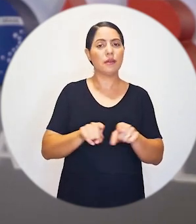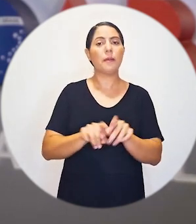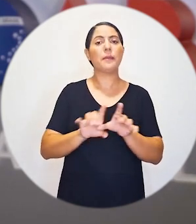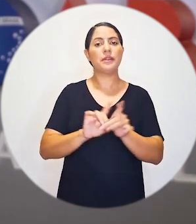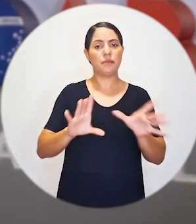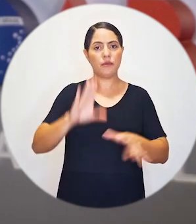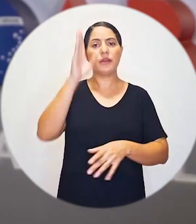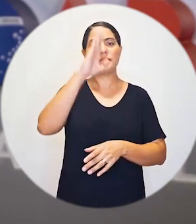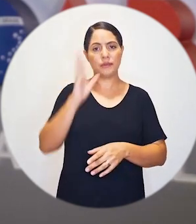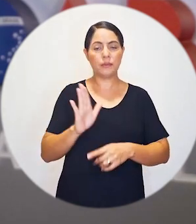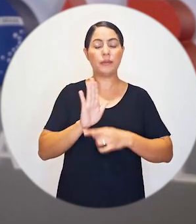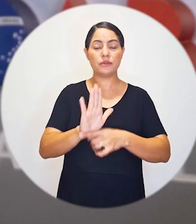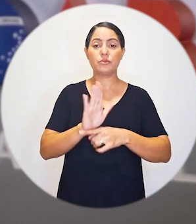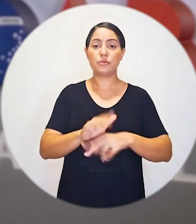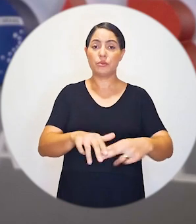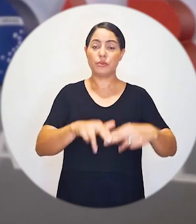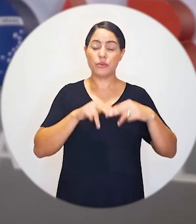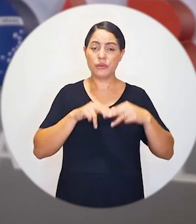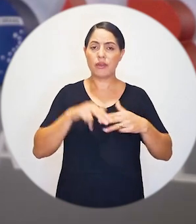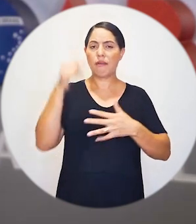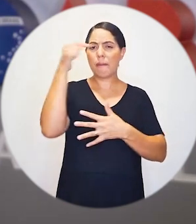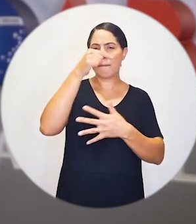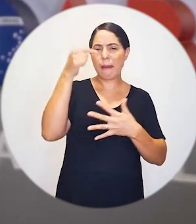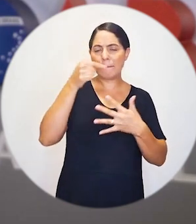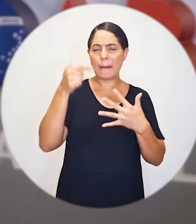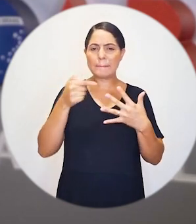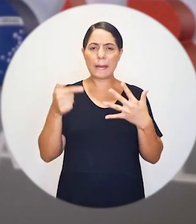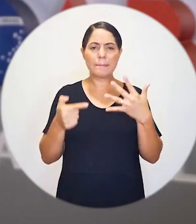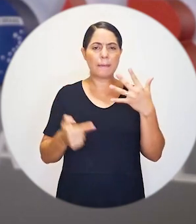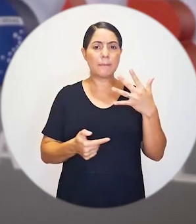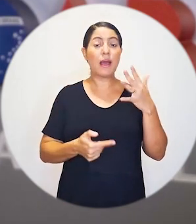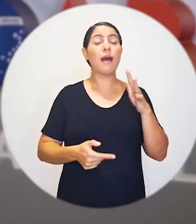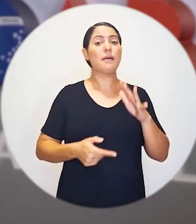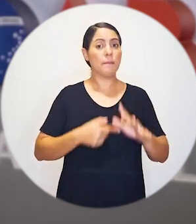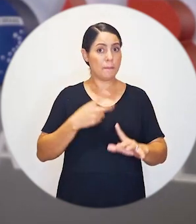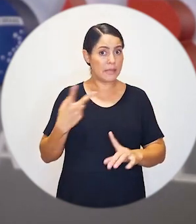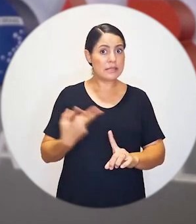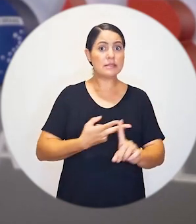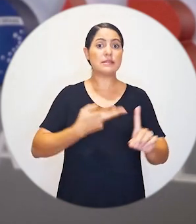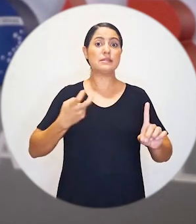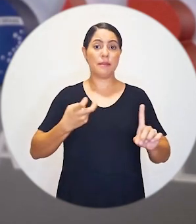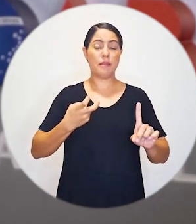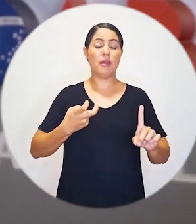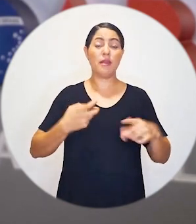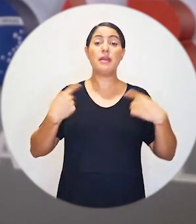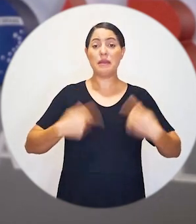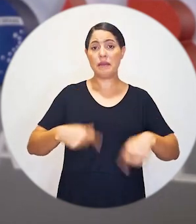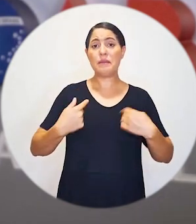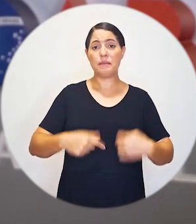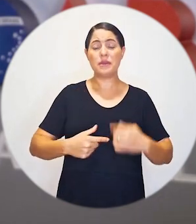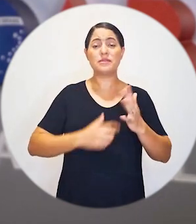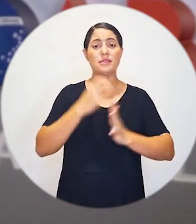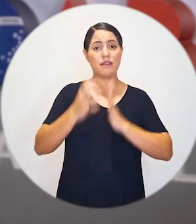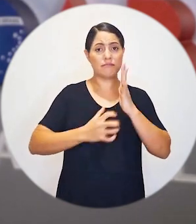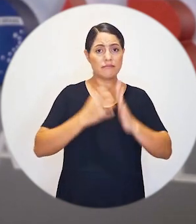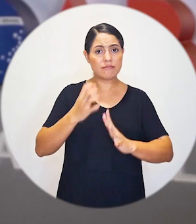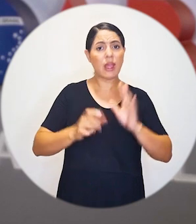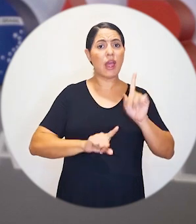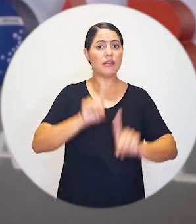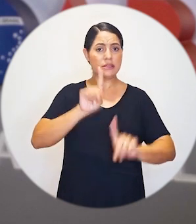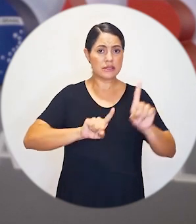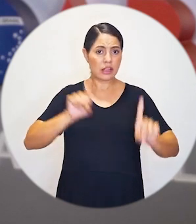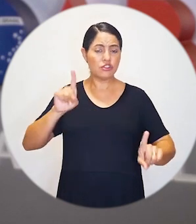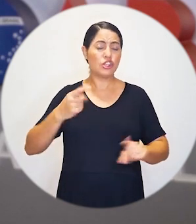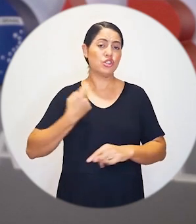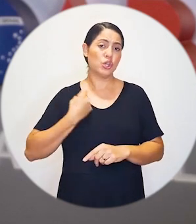de identificar fatos, trazer relatos e, necessariamente, trazer números, né,